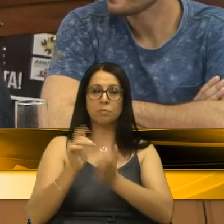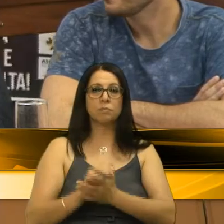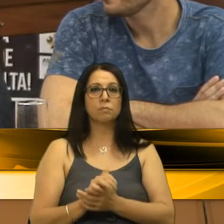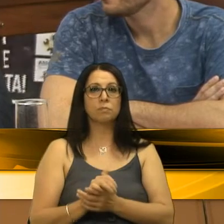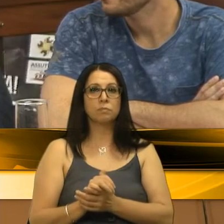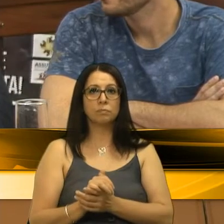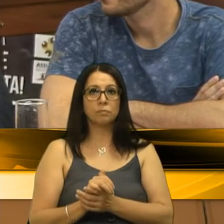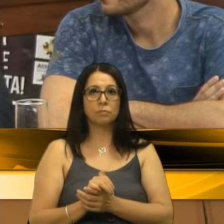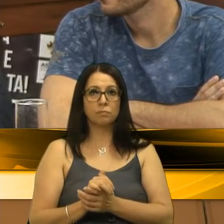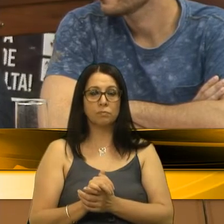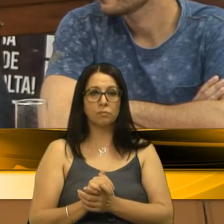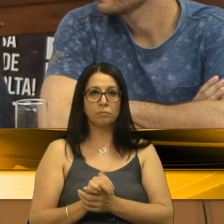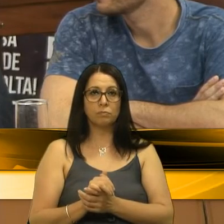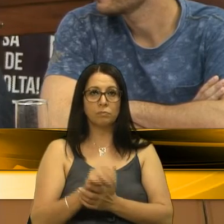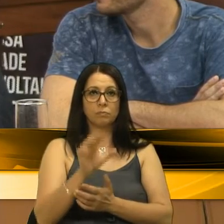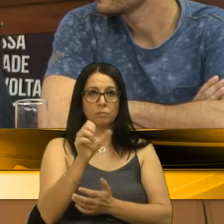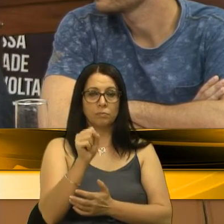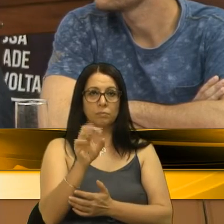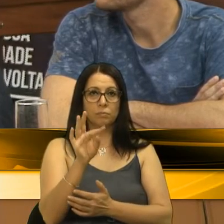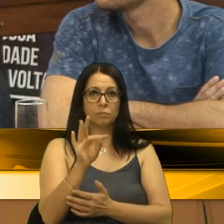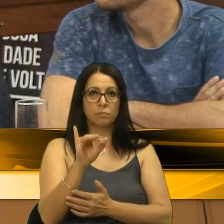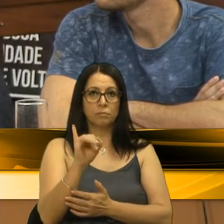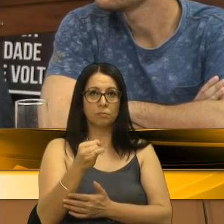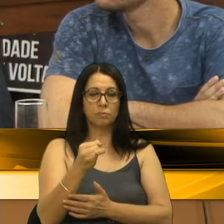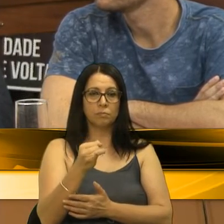ministro Teori Albino Zavascki,